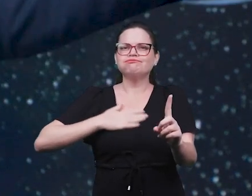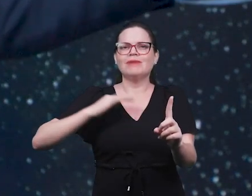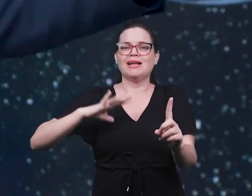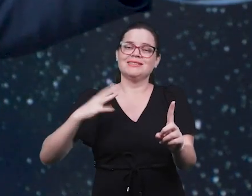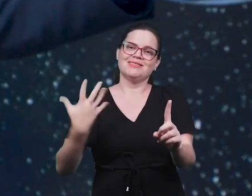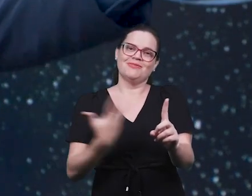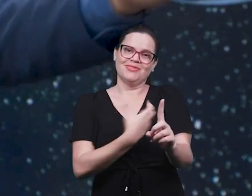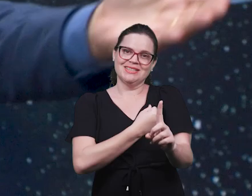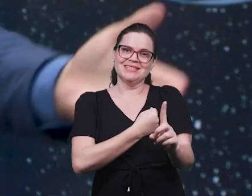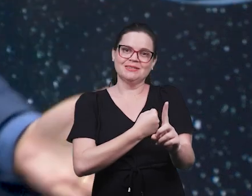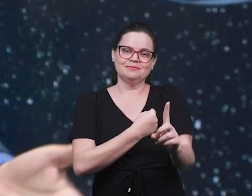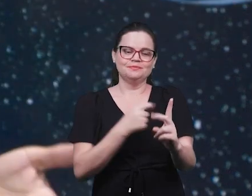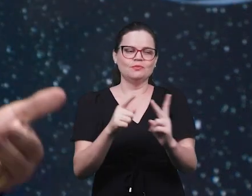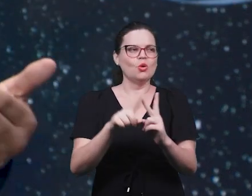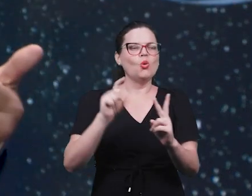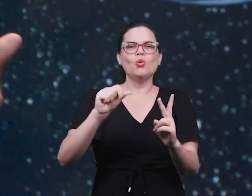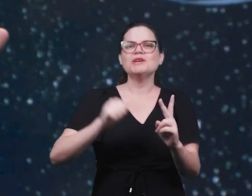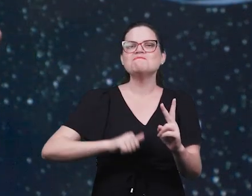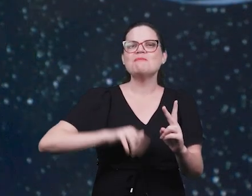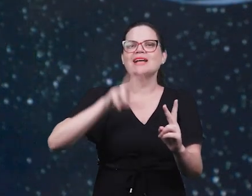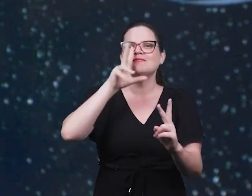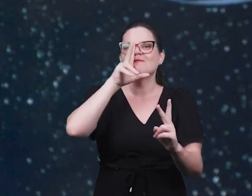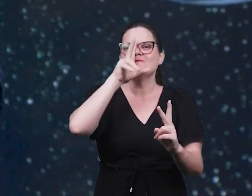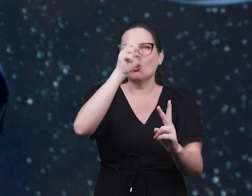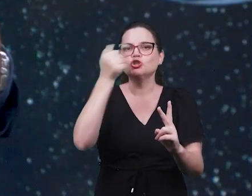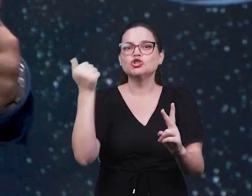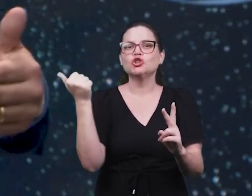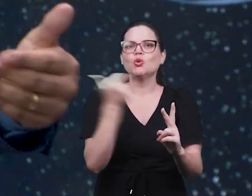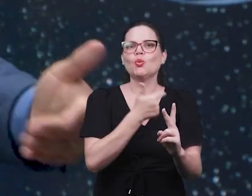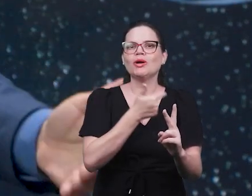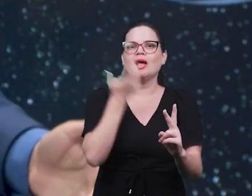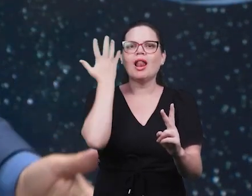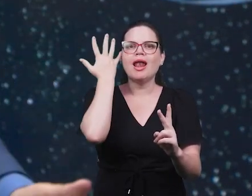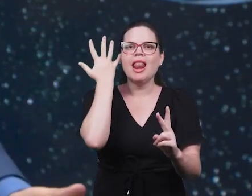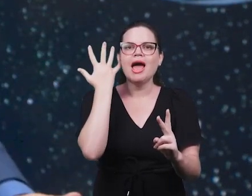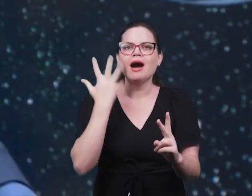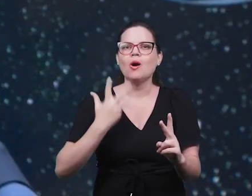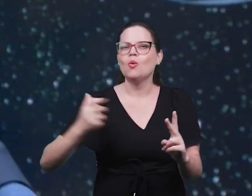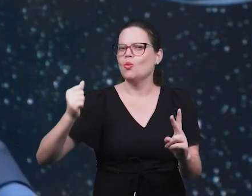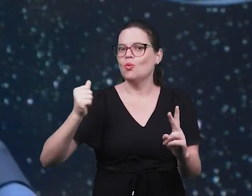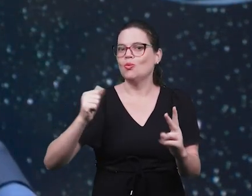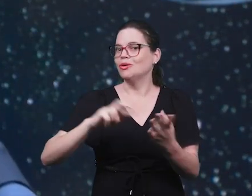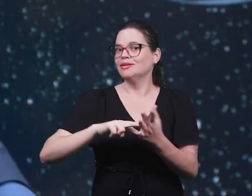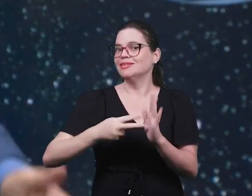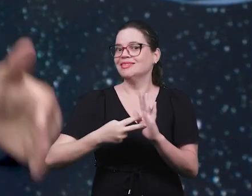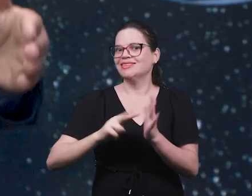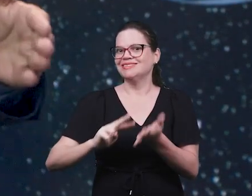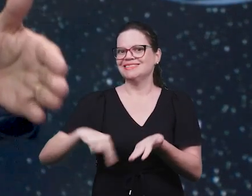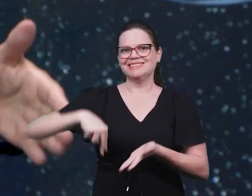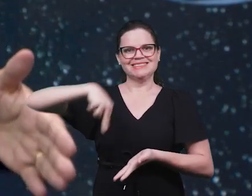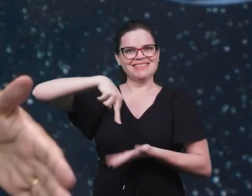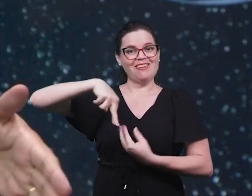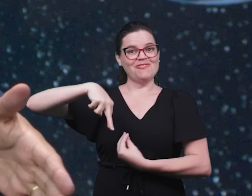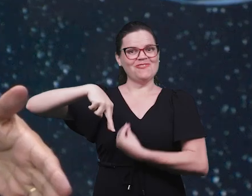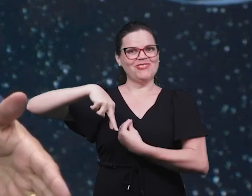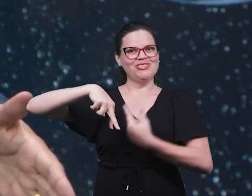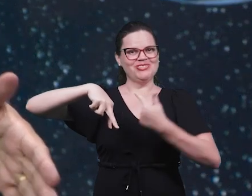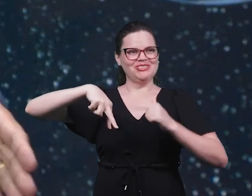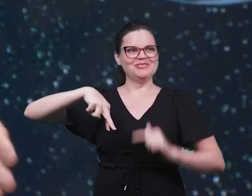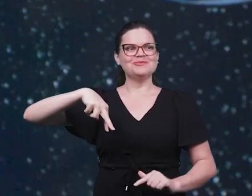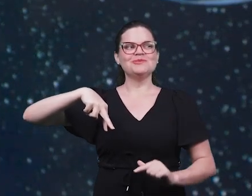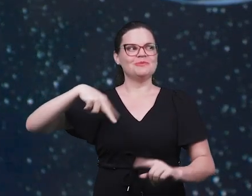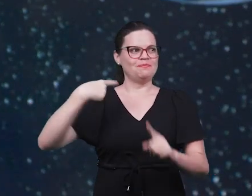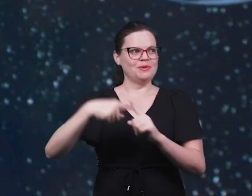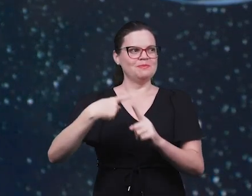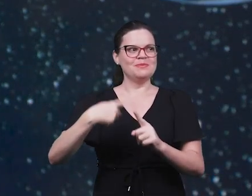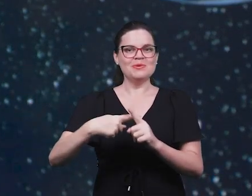coisa há mais forte do que o leão, falando da sua ressurreição. Porque ele morreu por nós, mas